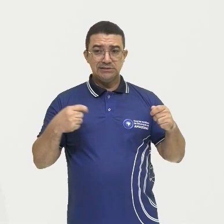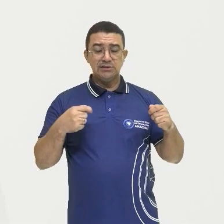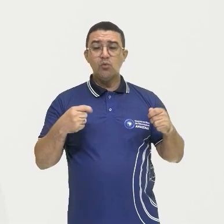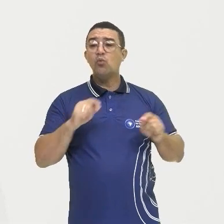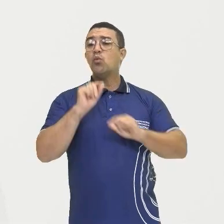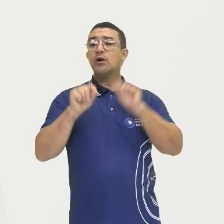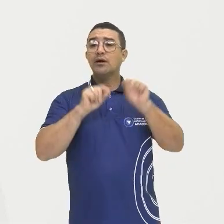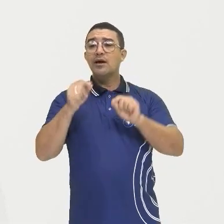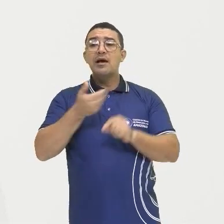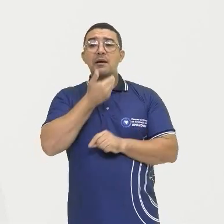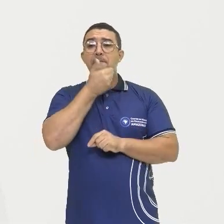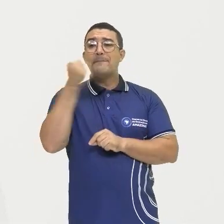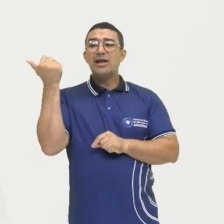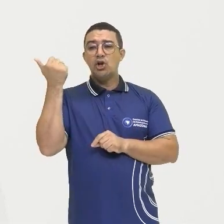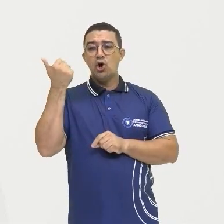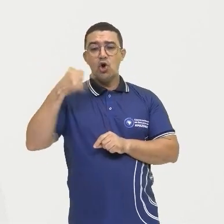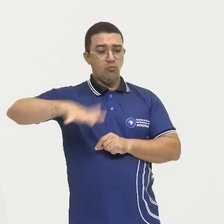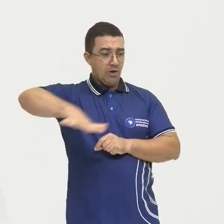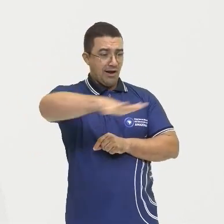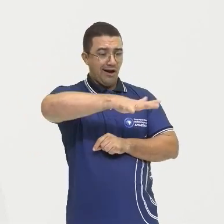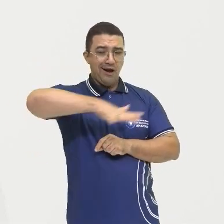melhor infraestrutura.